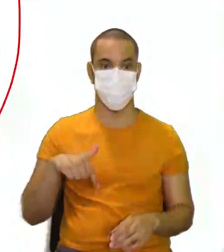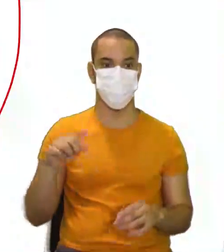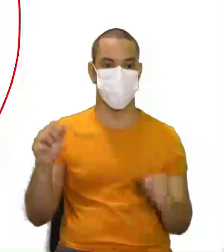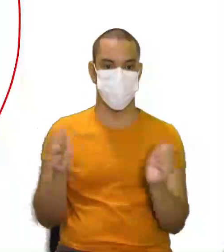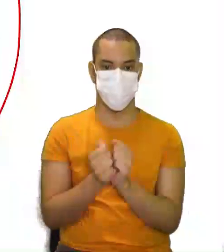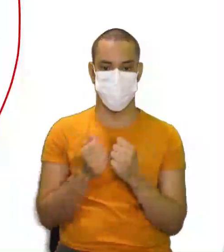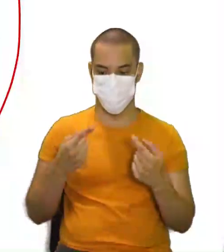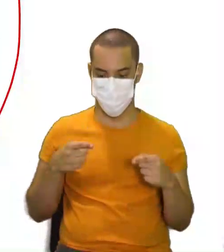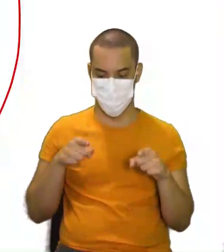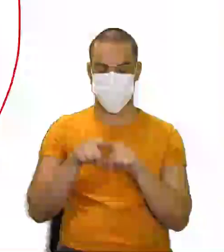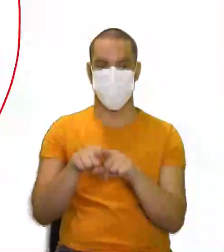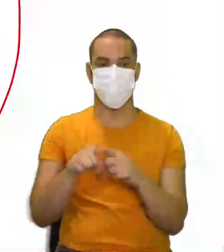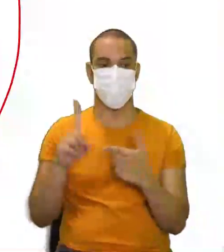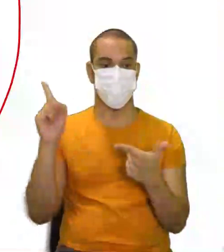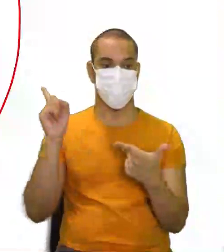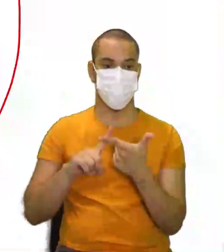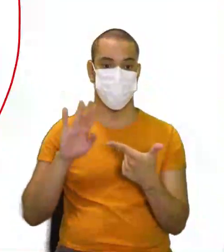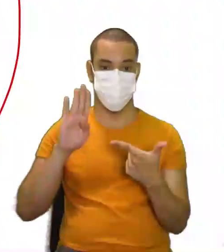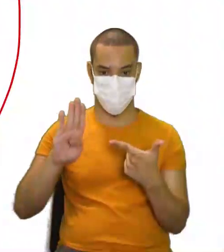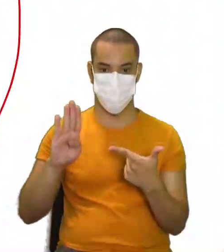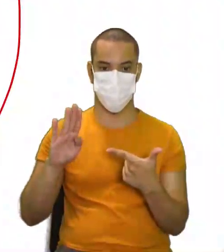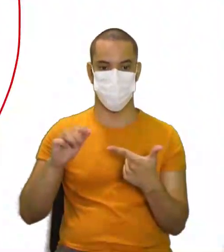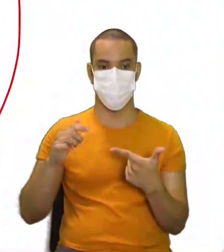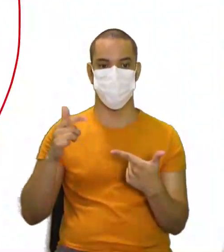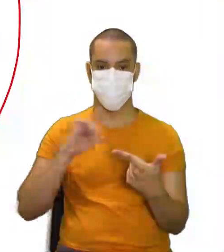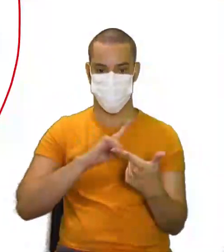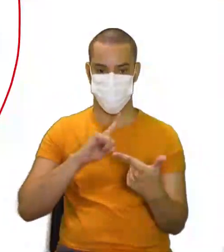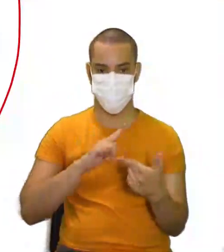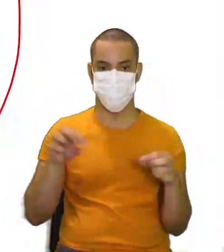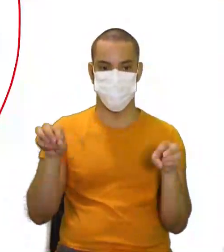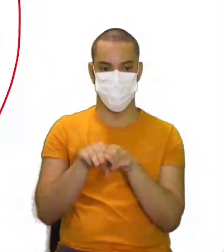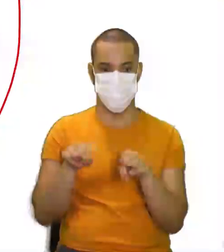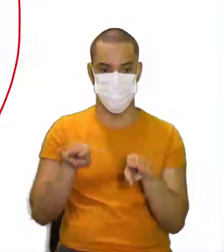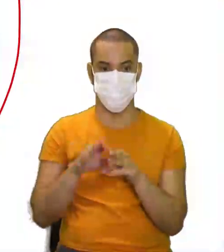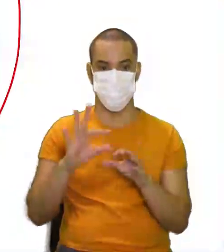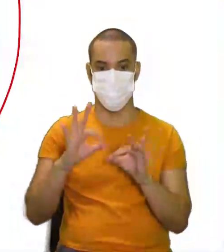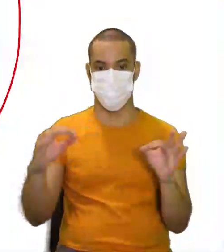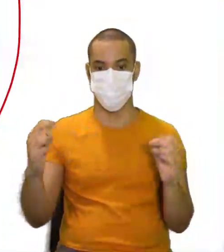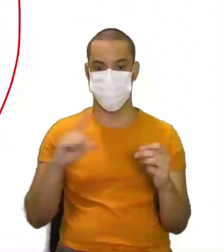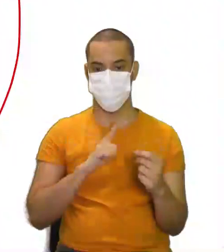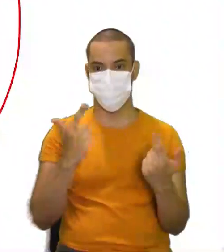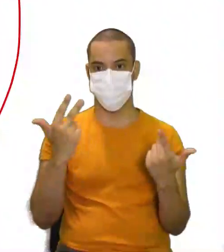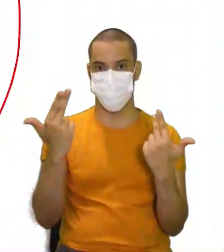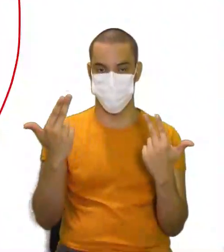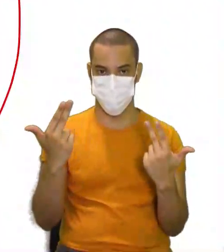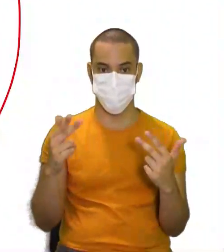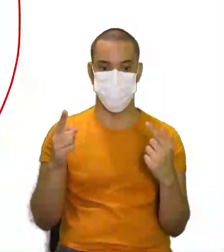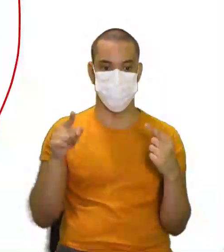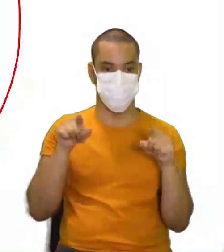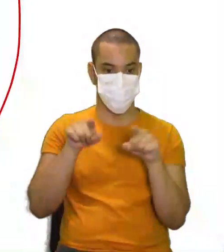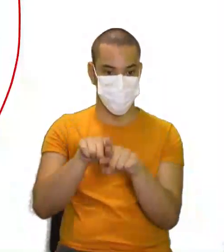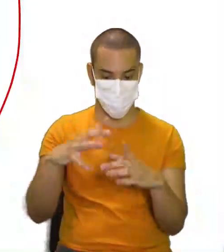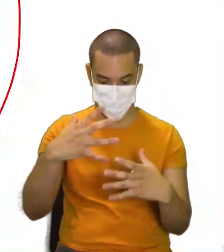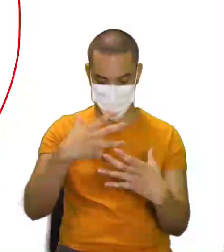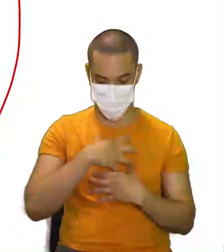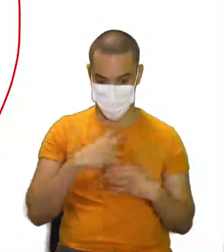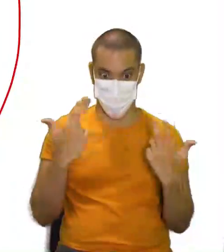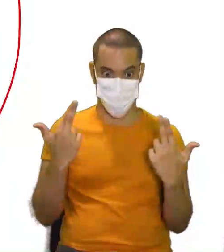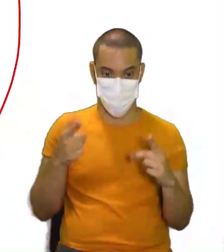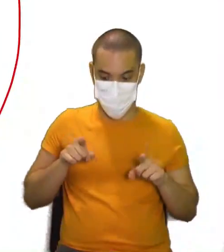paralelos. B, a corrente e o campo magnético por ela produzido têm direções paralelas e o mesmo